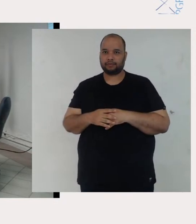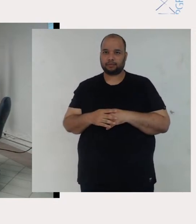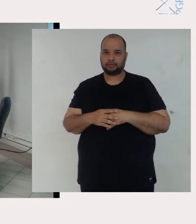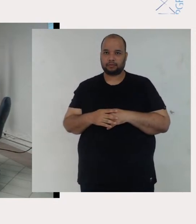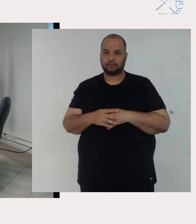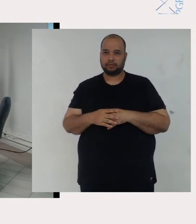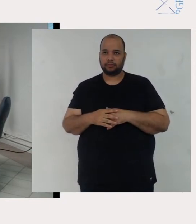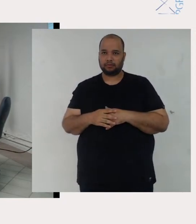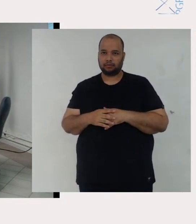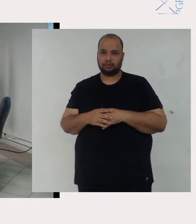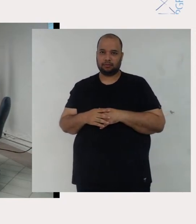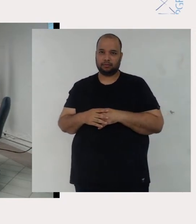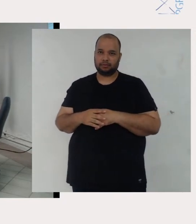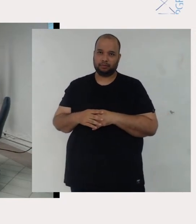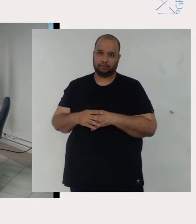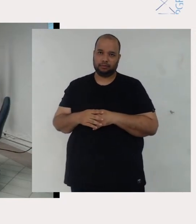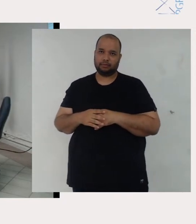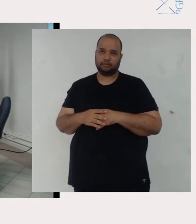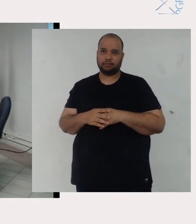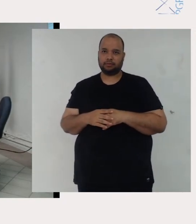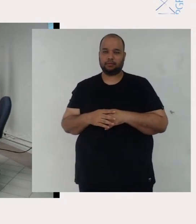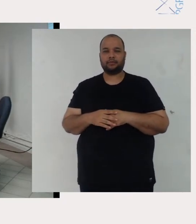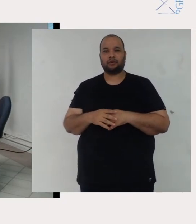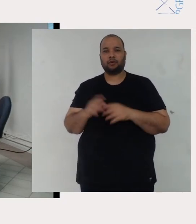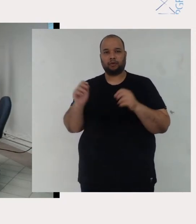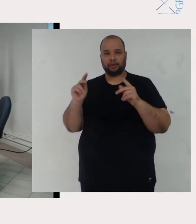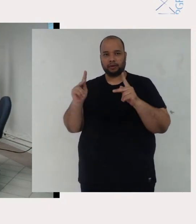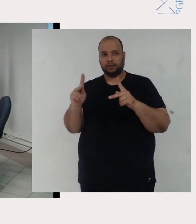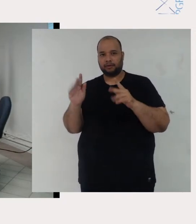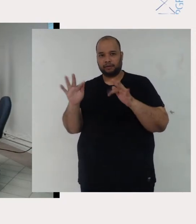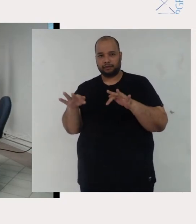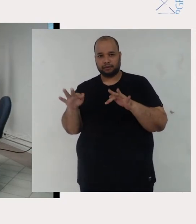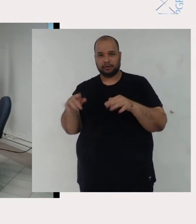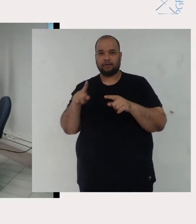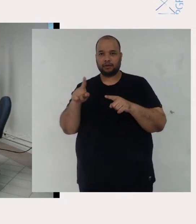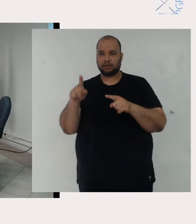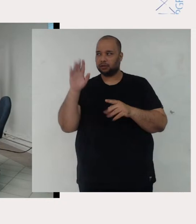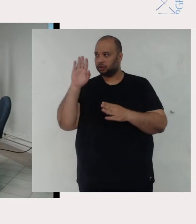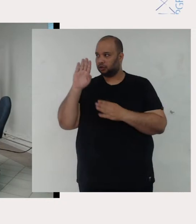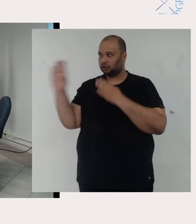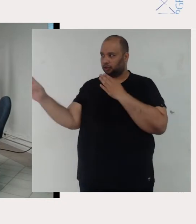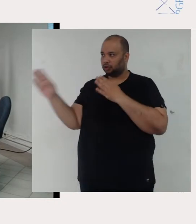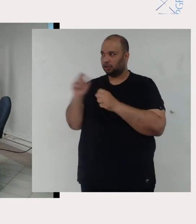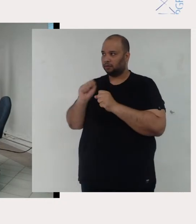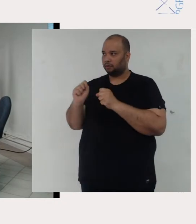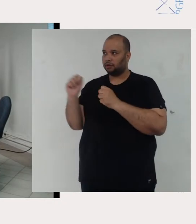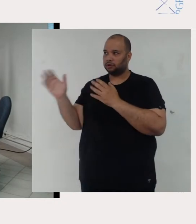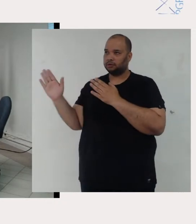Não, eu faço para ele diretamente. Ah, tá. Okay. Se quiserem também fazer diretamente, né?